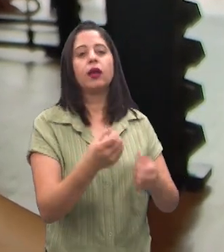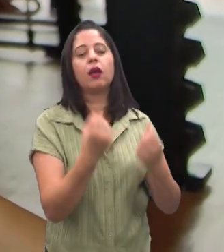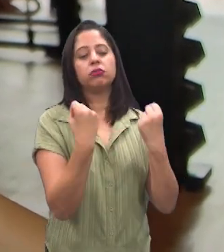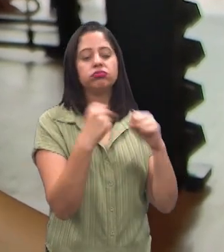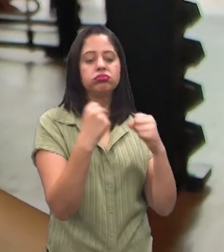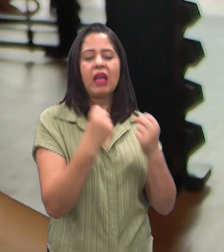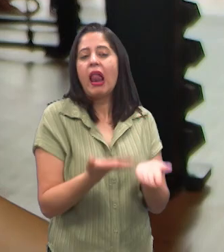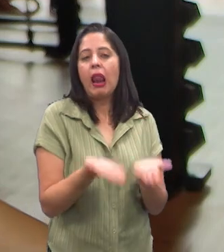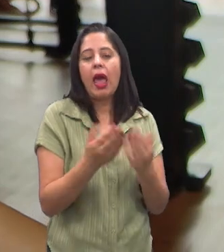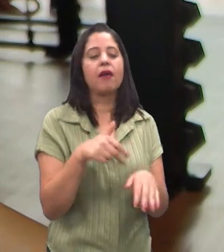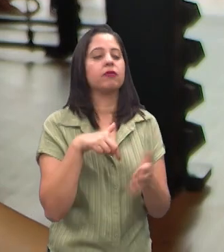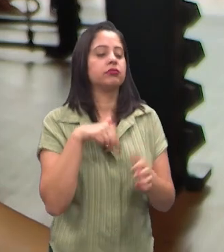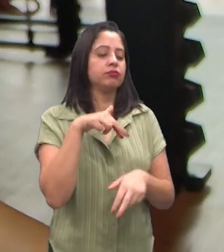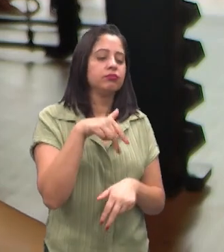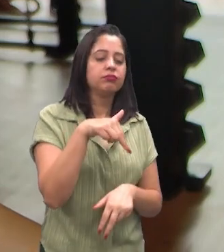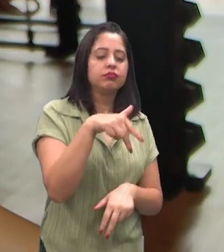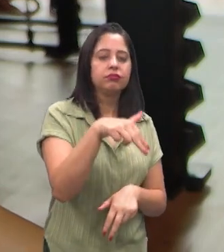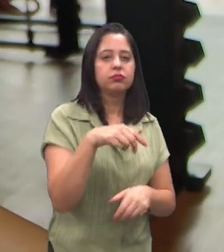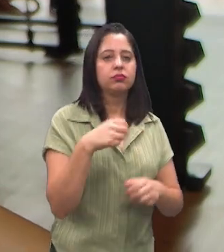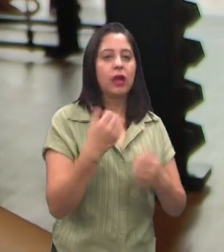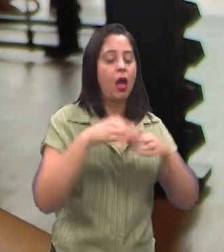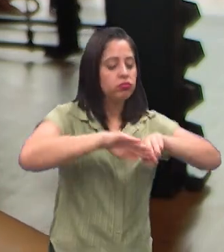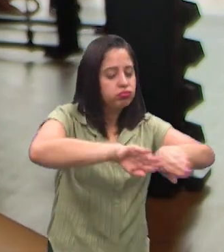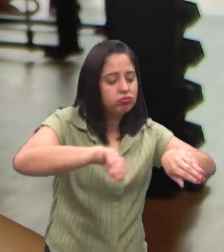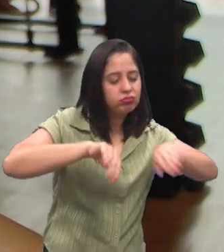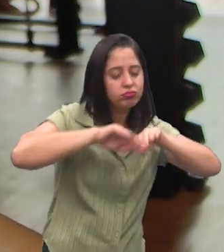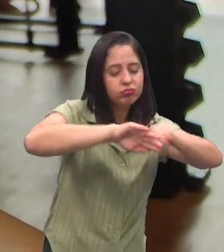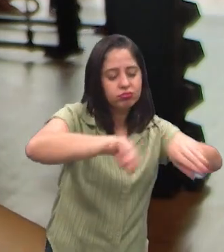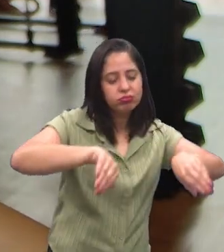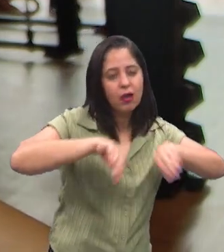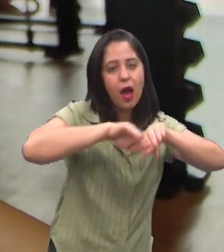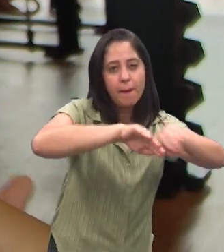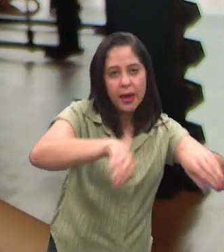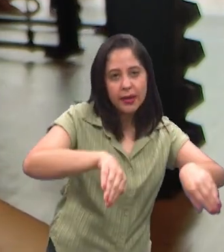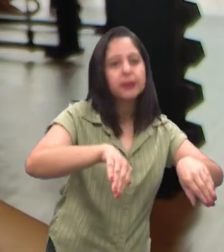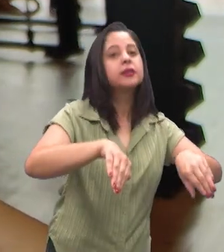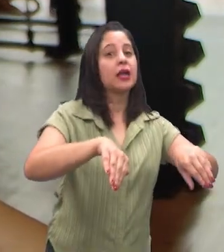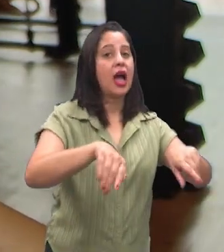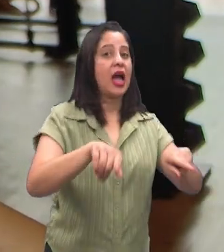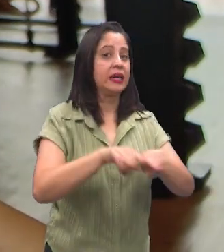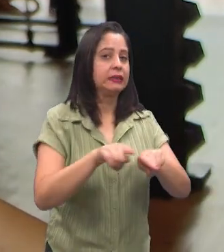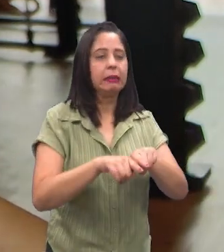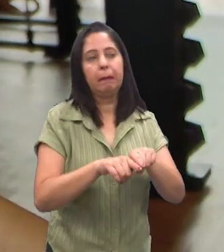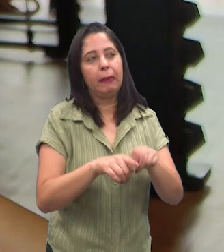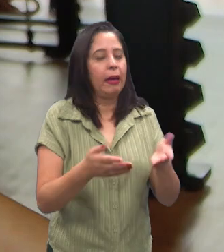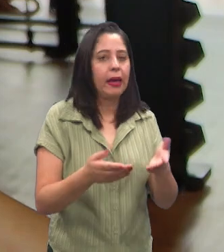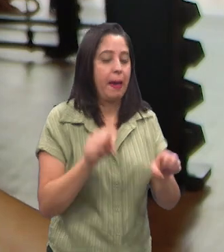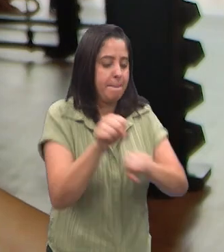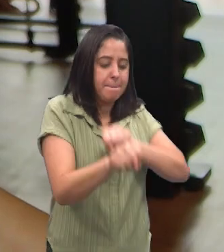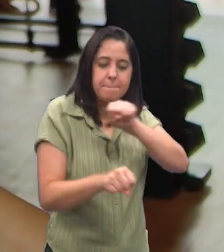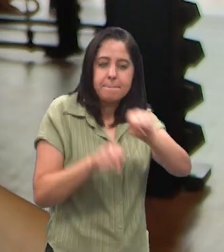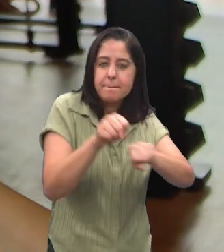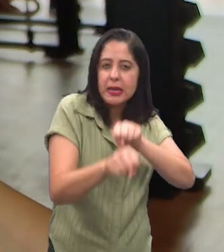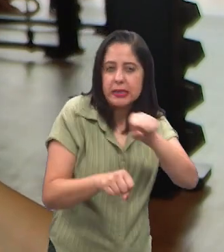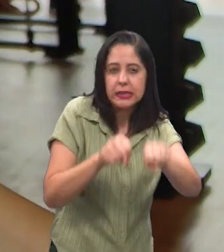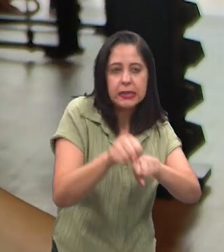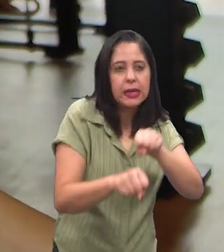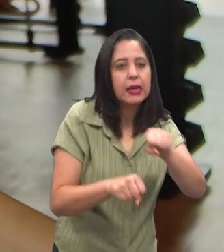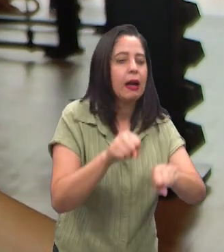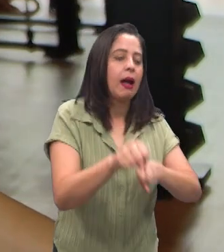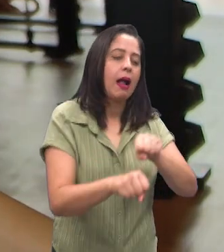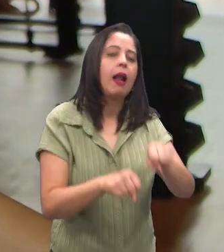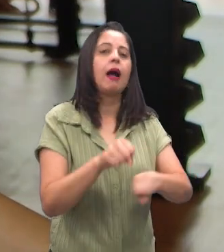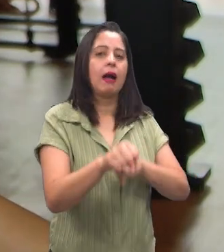leves. Caminhada, natação, hidroginástica, exercícios aeróbicos, como a própria bicicleta, um pedal